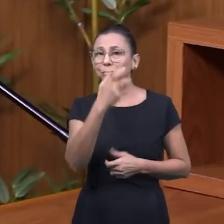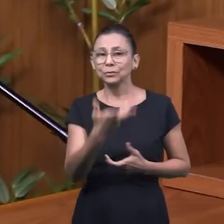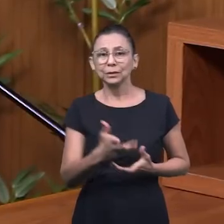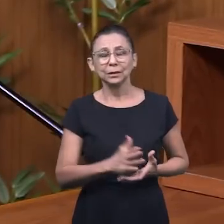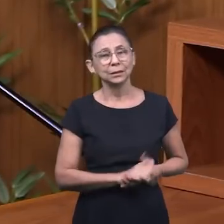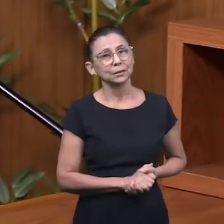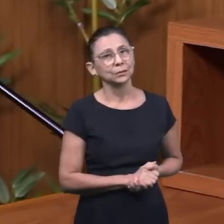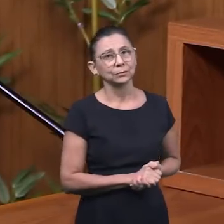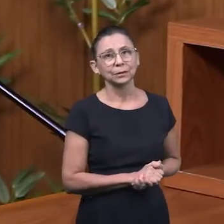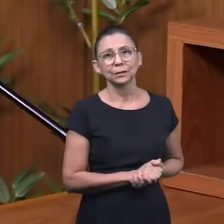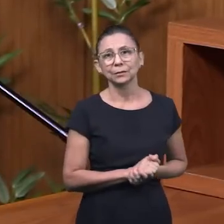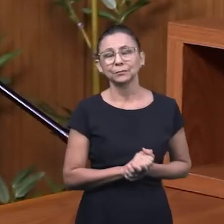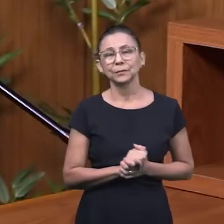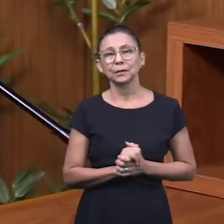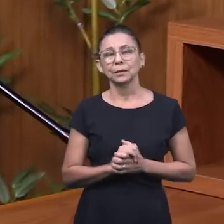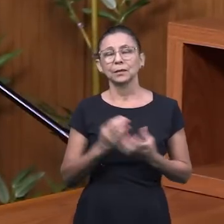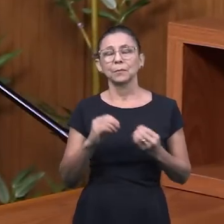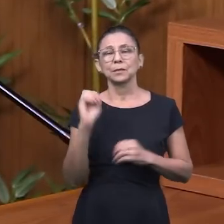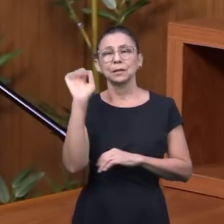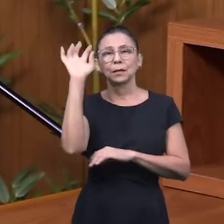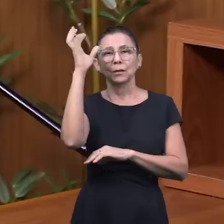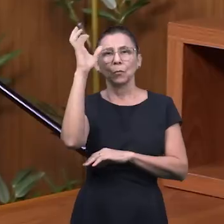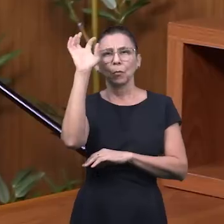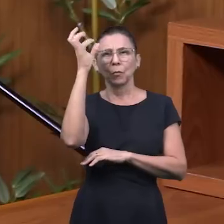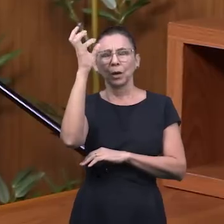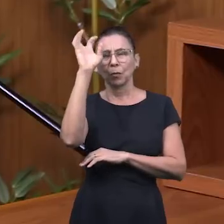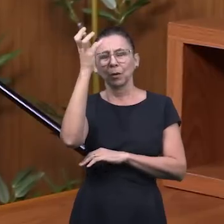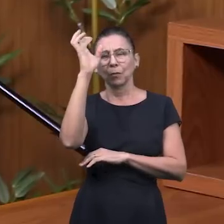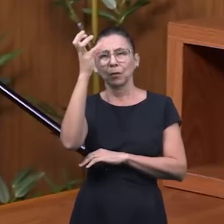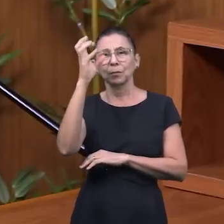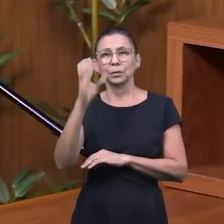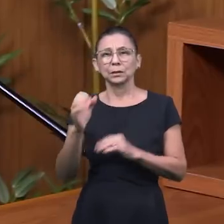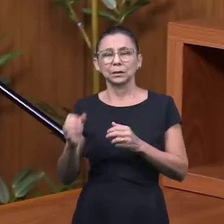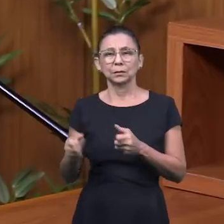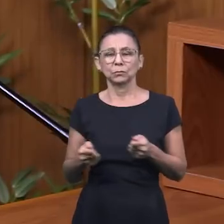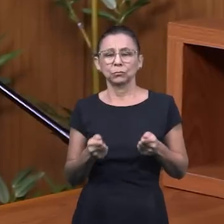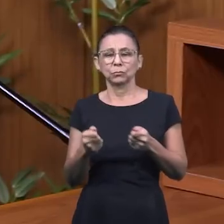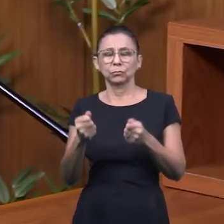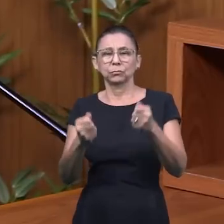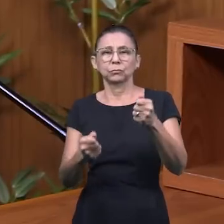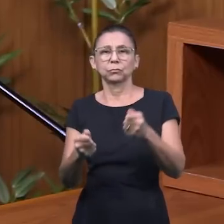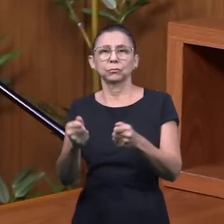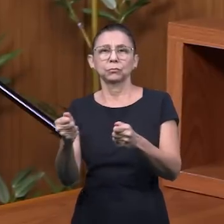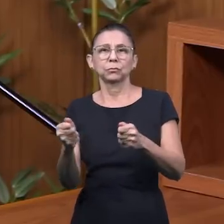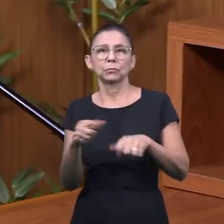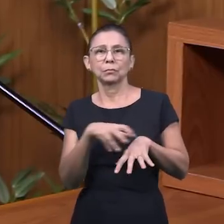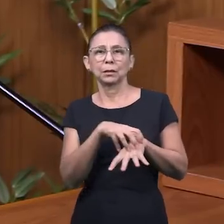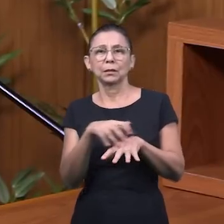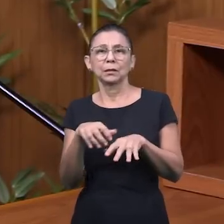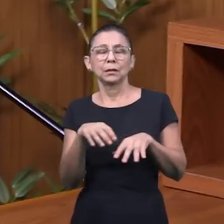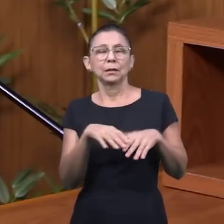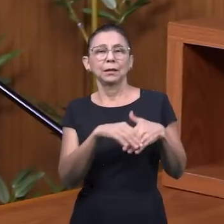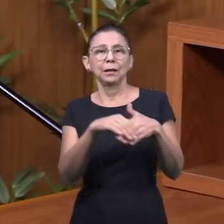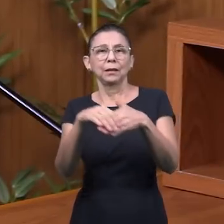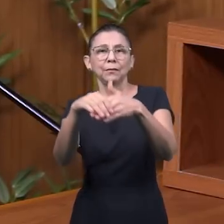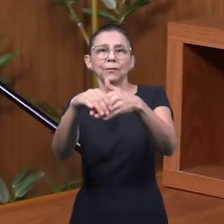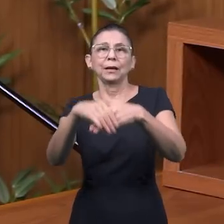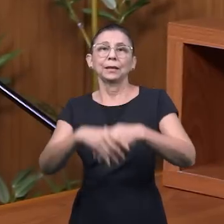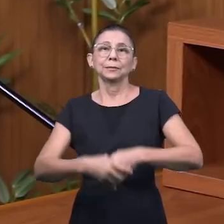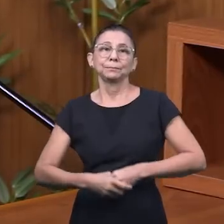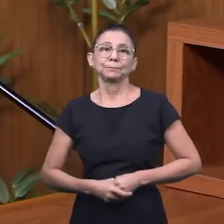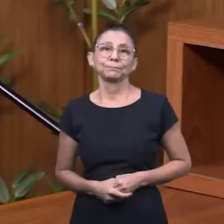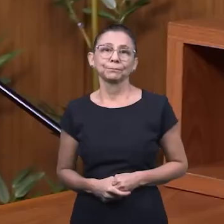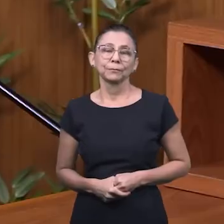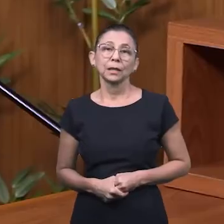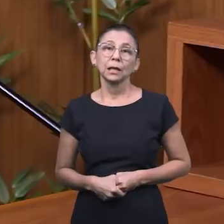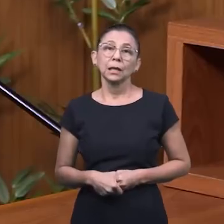carro, claro, tem que ser numa ambulância. E entre a terça e a quarta-feira, ela já estava indo transferida em